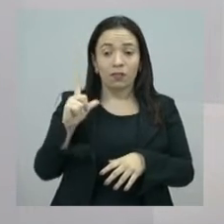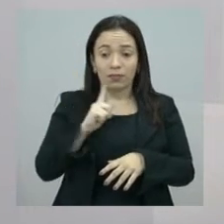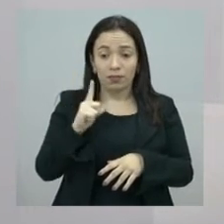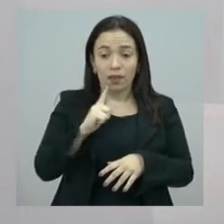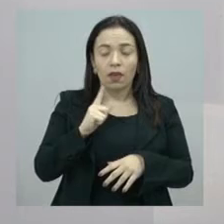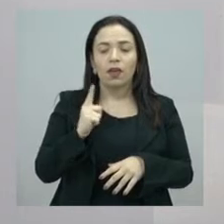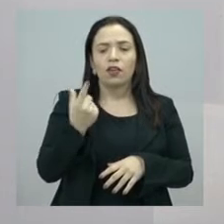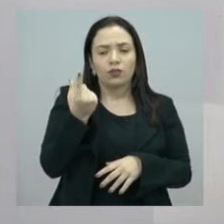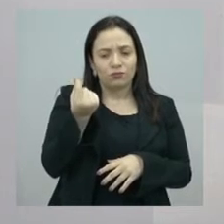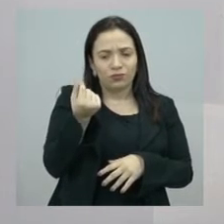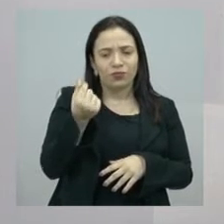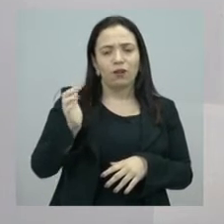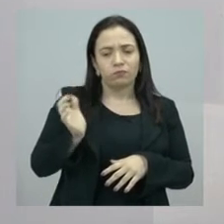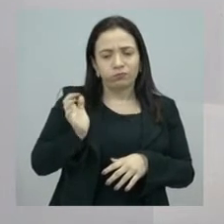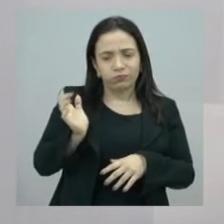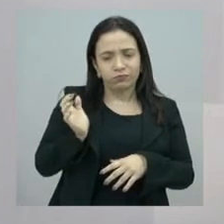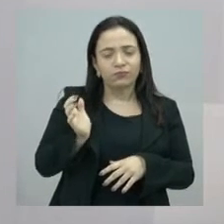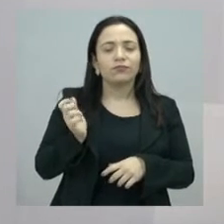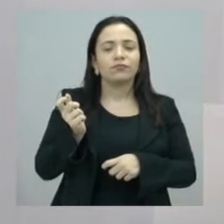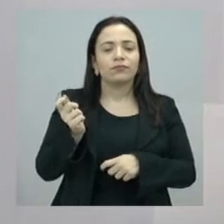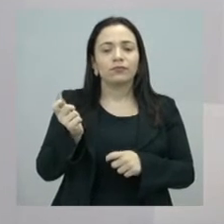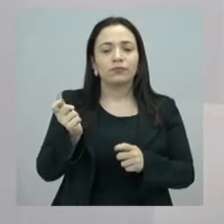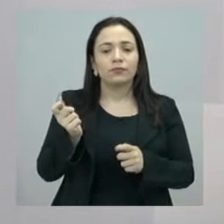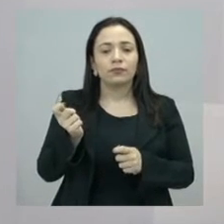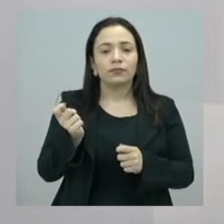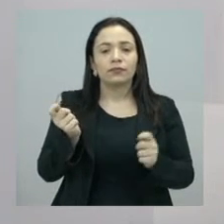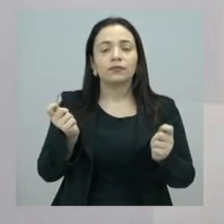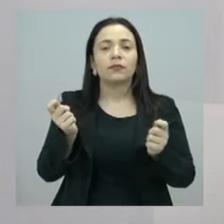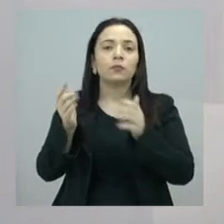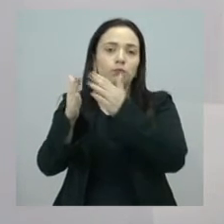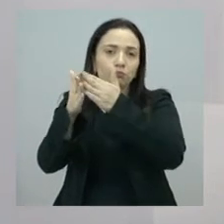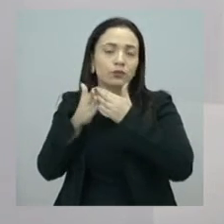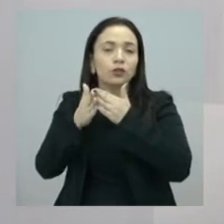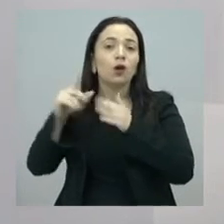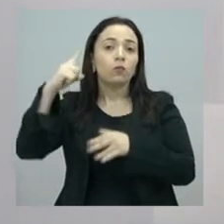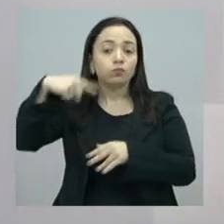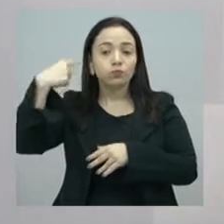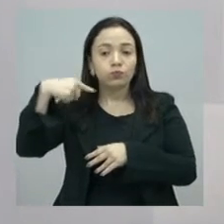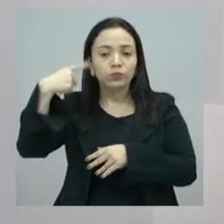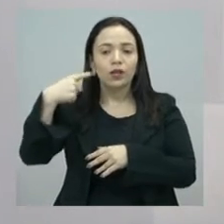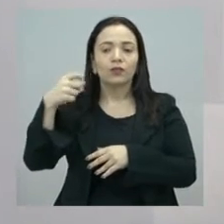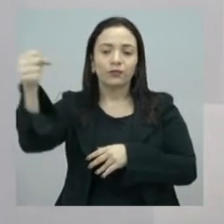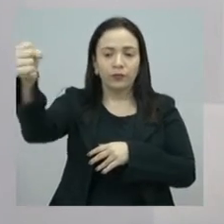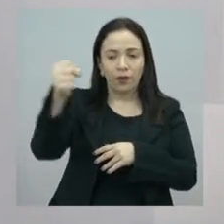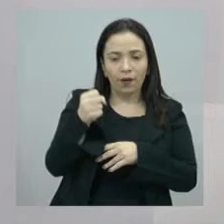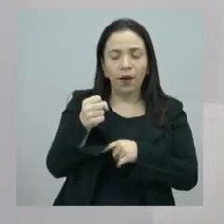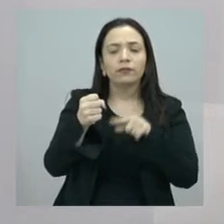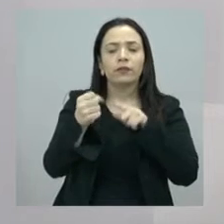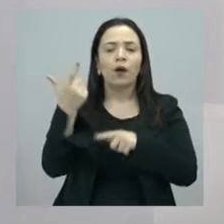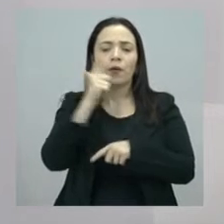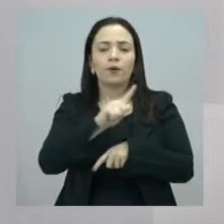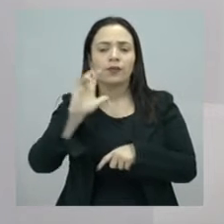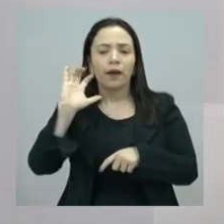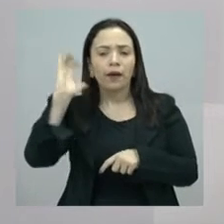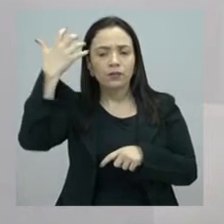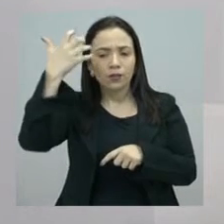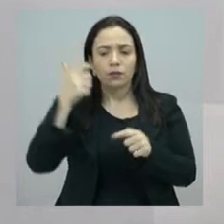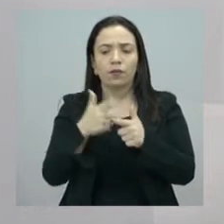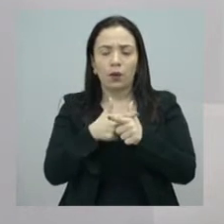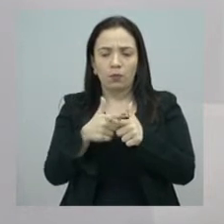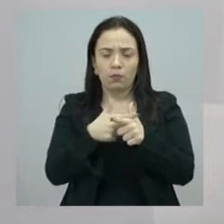mais significativo, ele busca a assessoria de um advogado. E aí acaba que resolvendo os